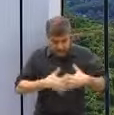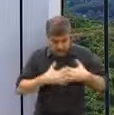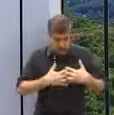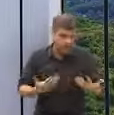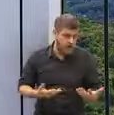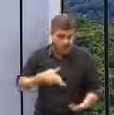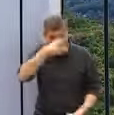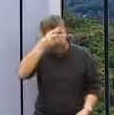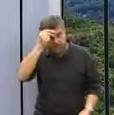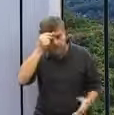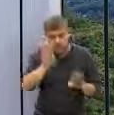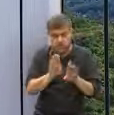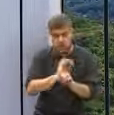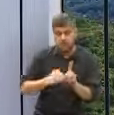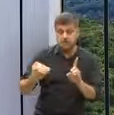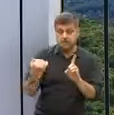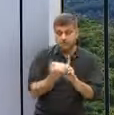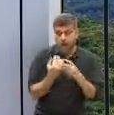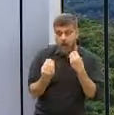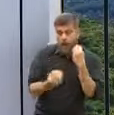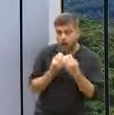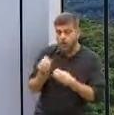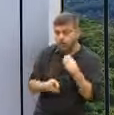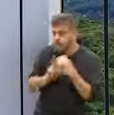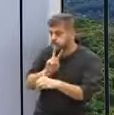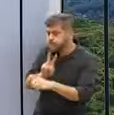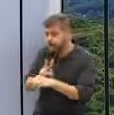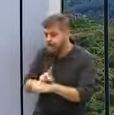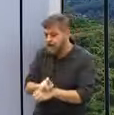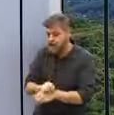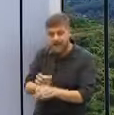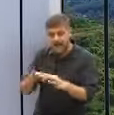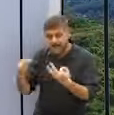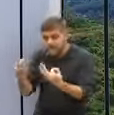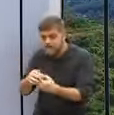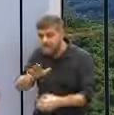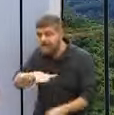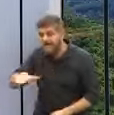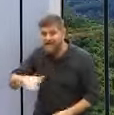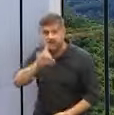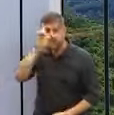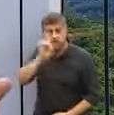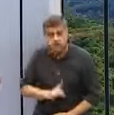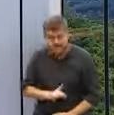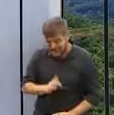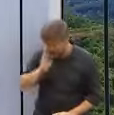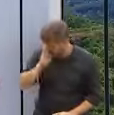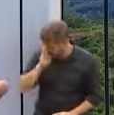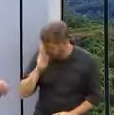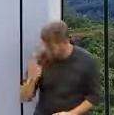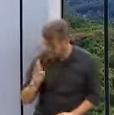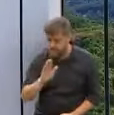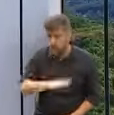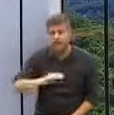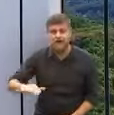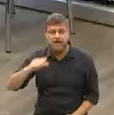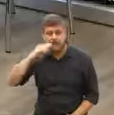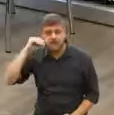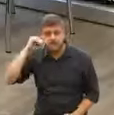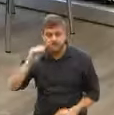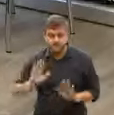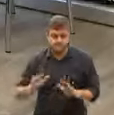estou com equipamento, seja da prefeitura, seja da sociedade civil, para que a gente possa levar o direito e dar suporte para essas famílias, principalmente para criança e para